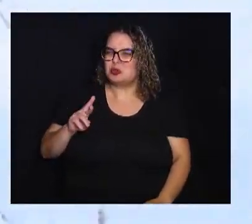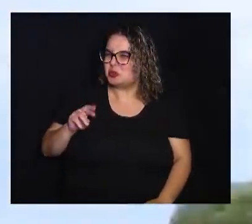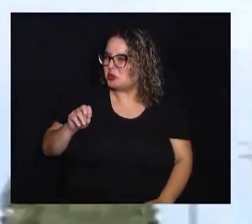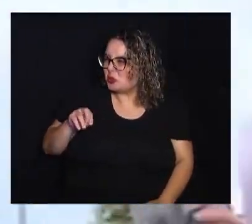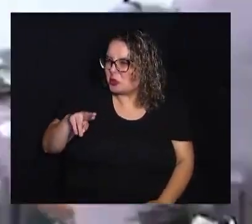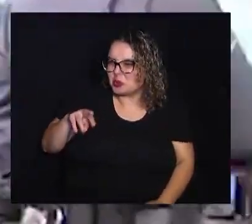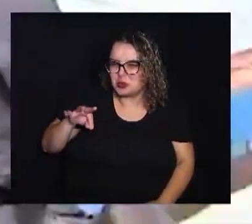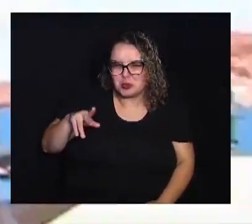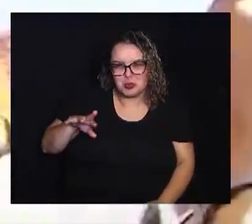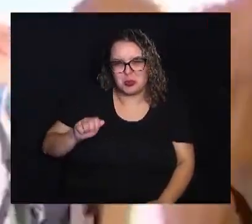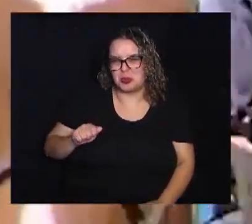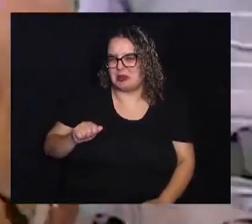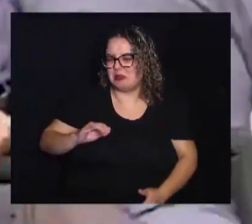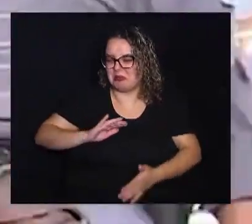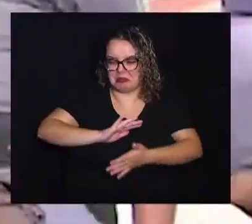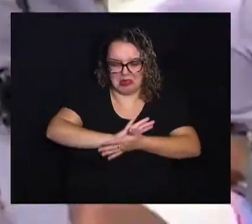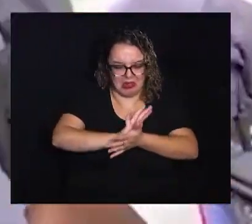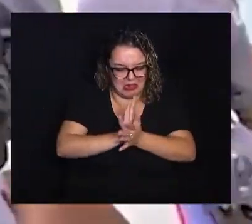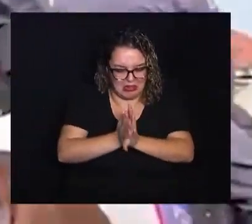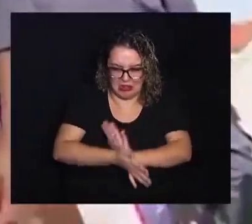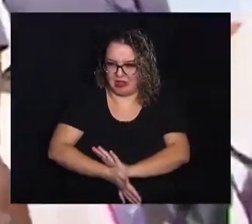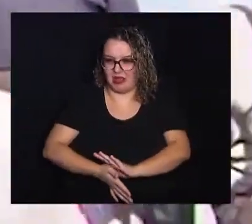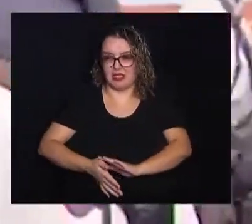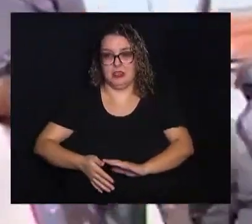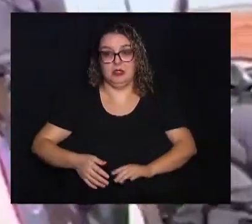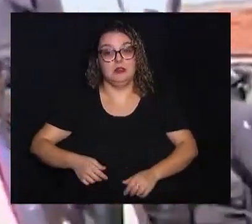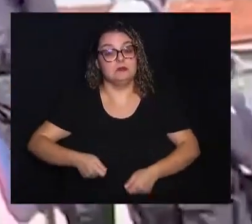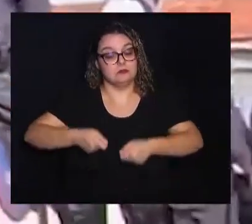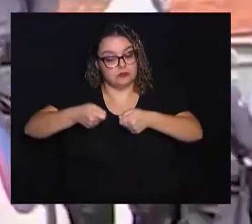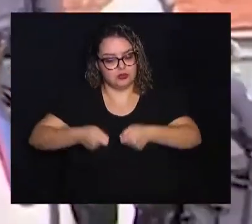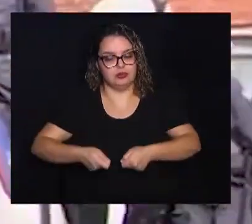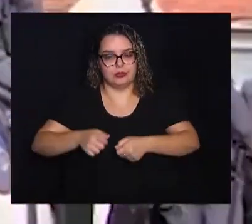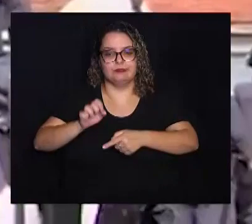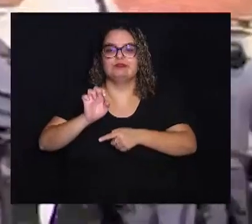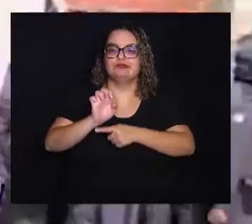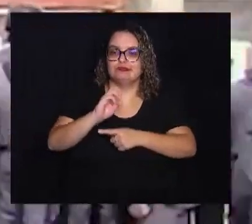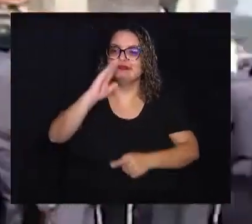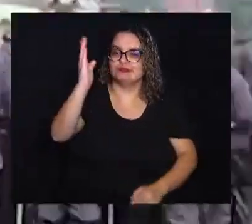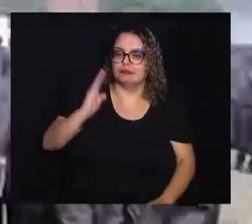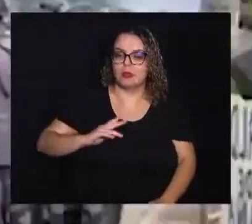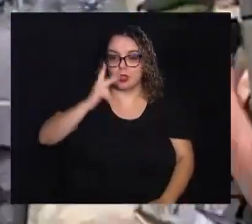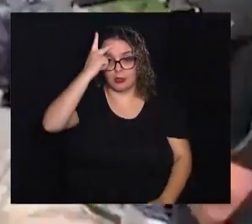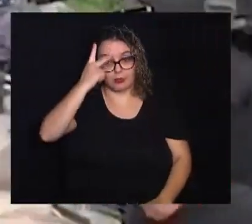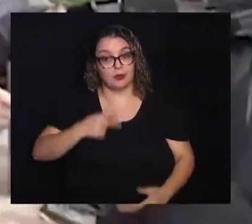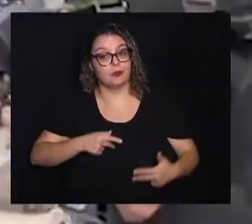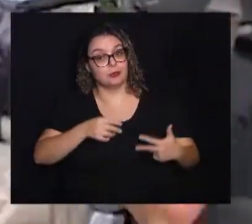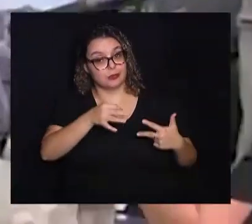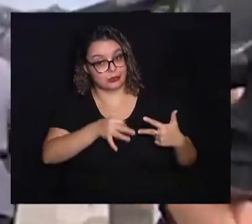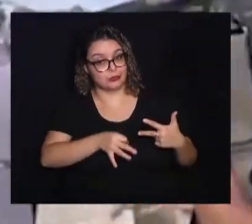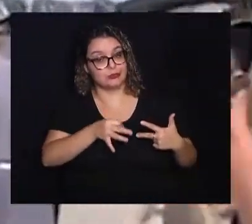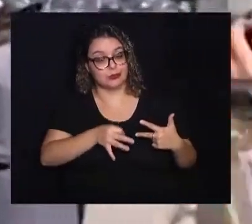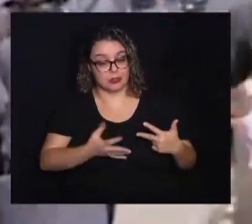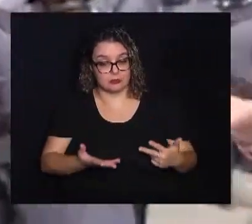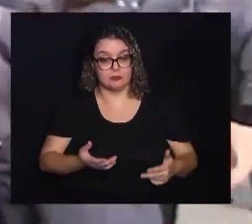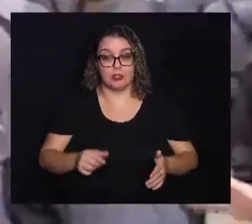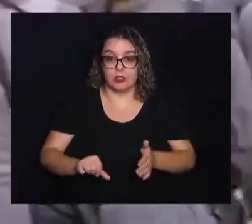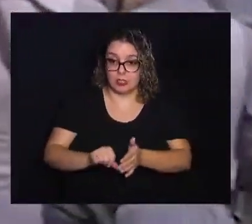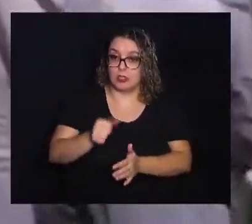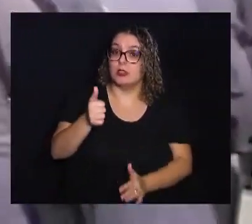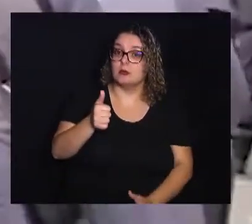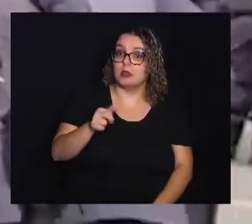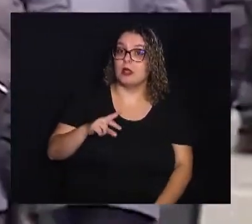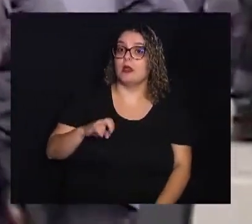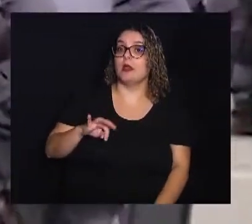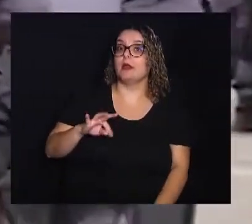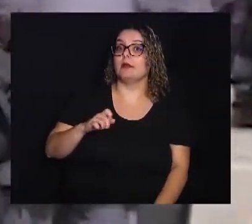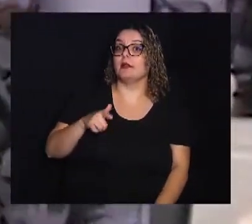e massacre promovidos pelo Estado brasileiro e pelo próprio judiciário na primeira reintegração